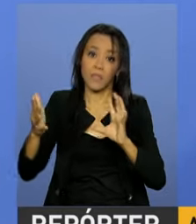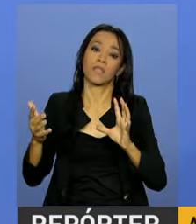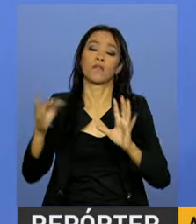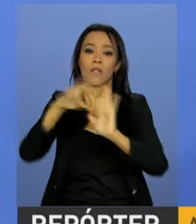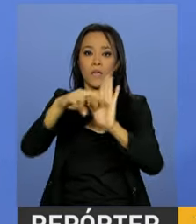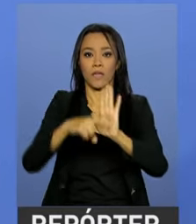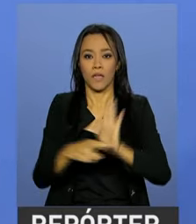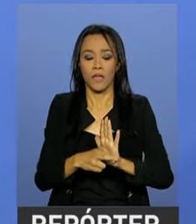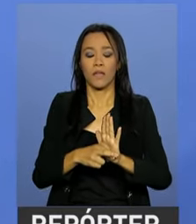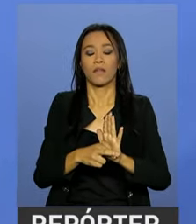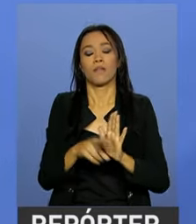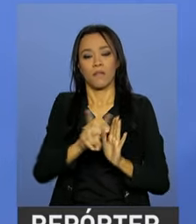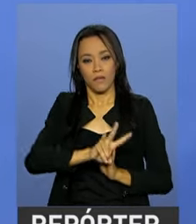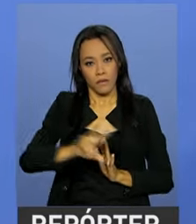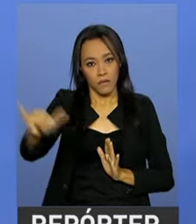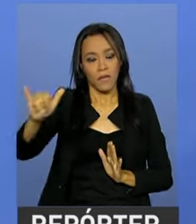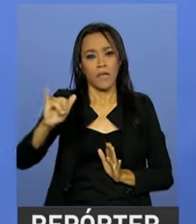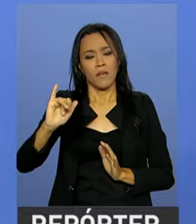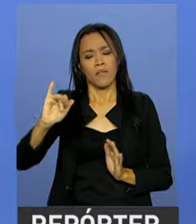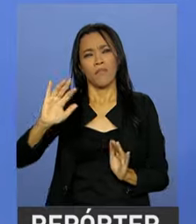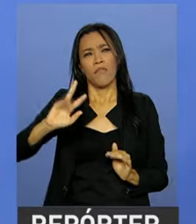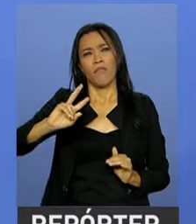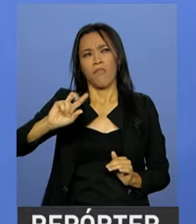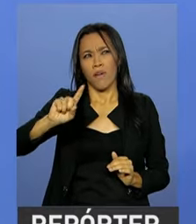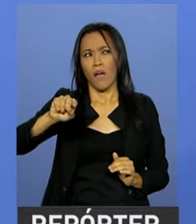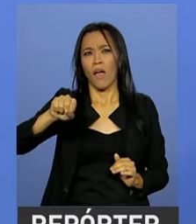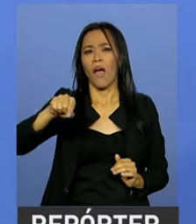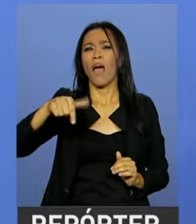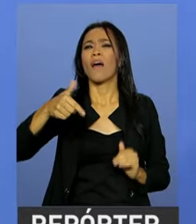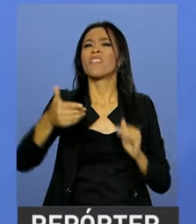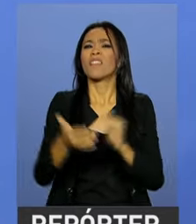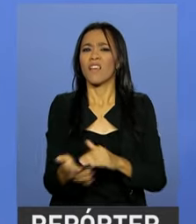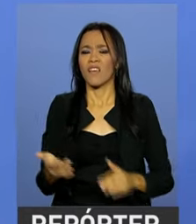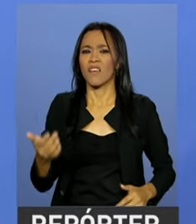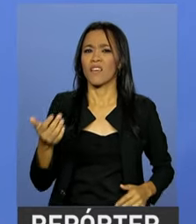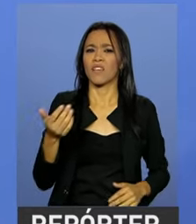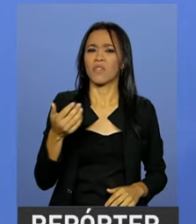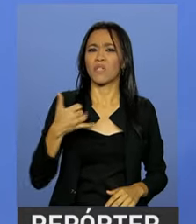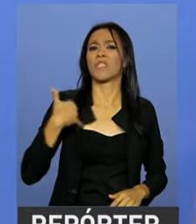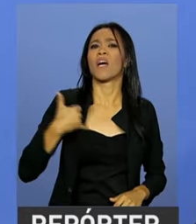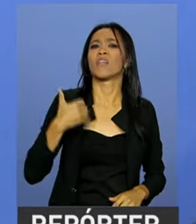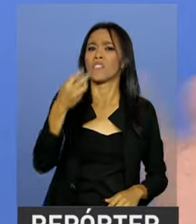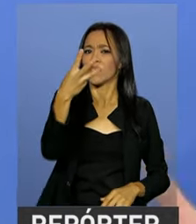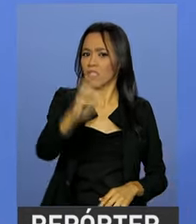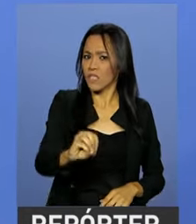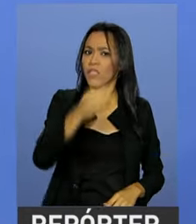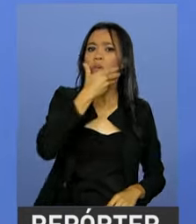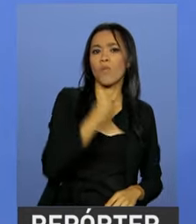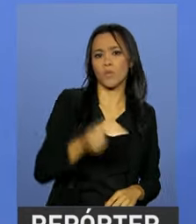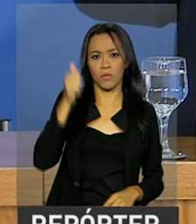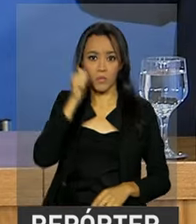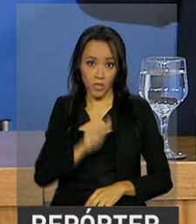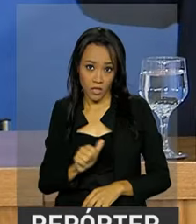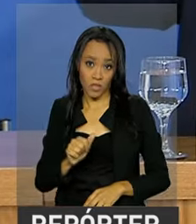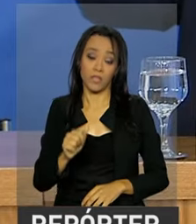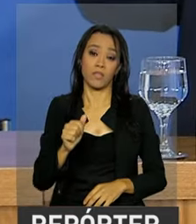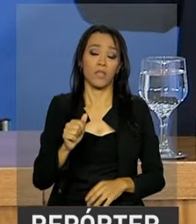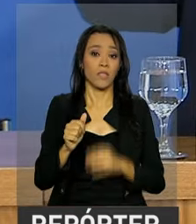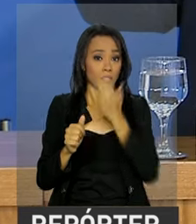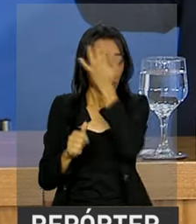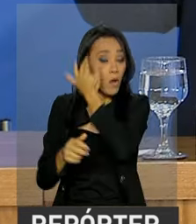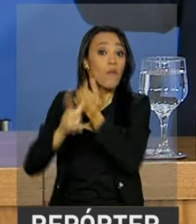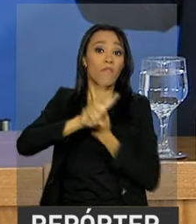ele se estenderá até Possivelmente até os 30 anos de idade para homens e para mulheres você